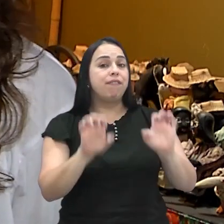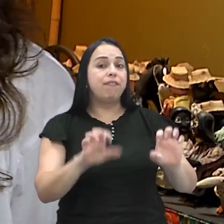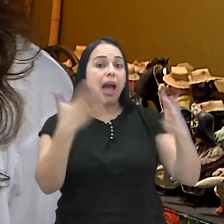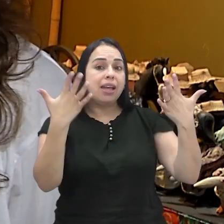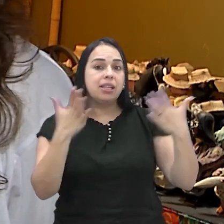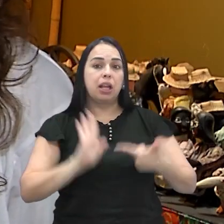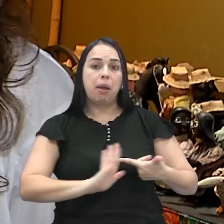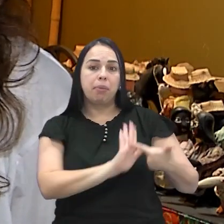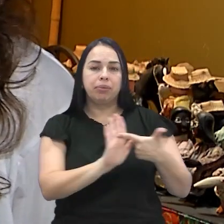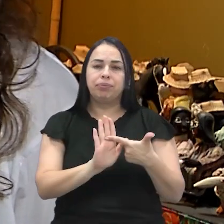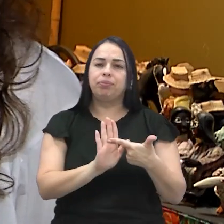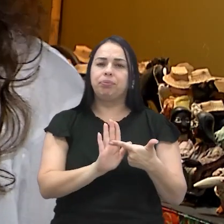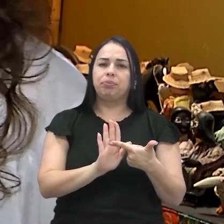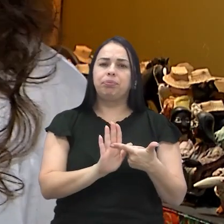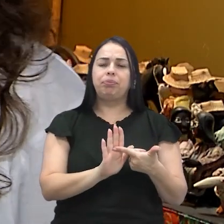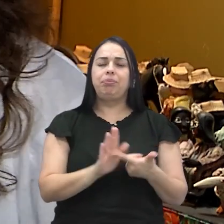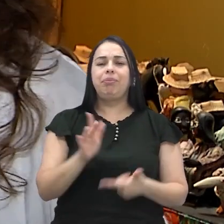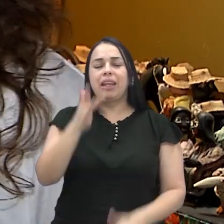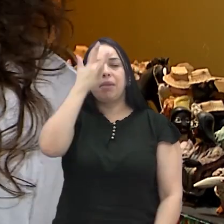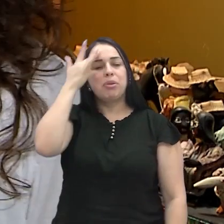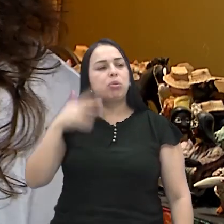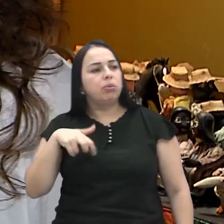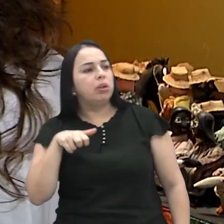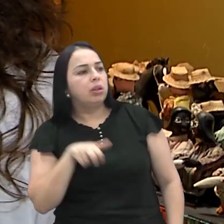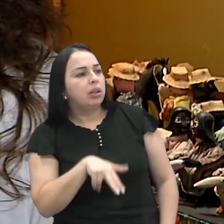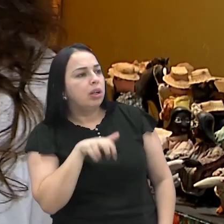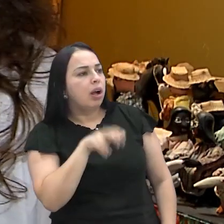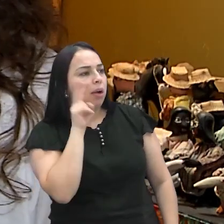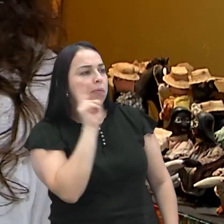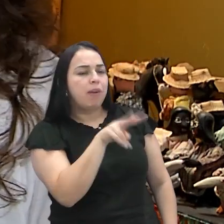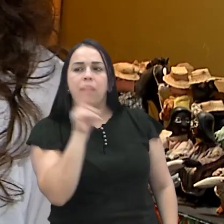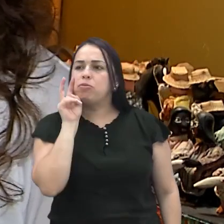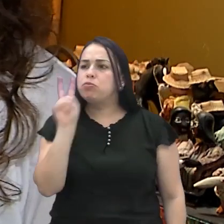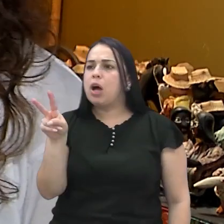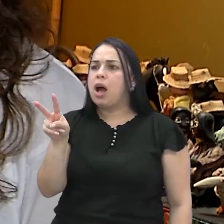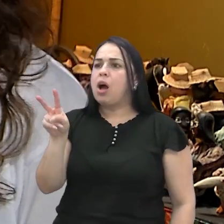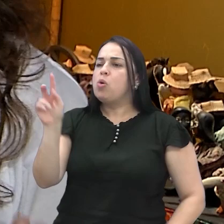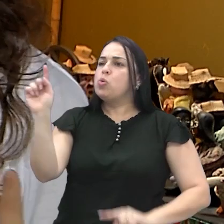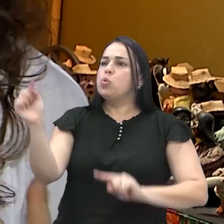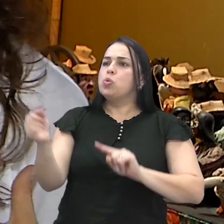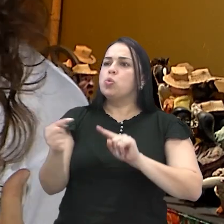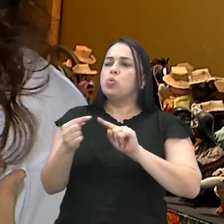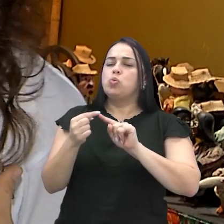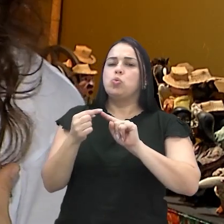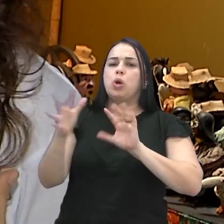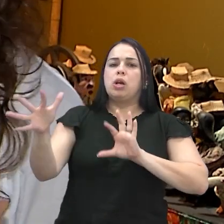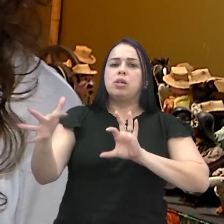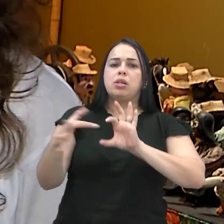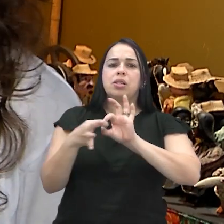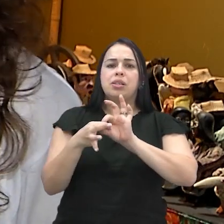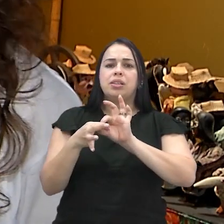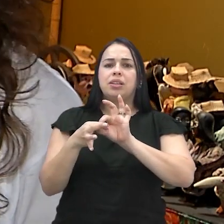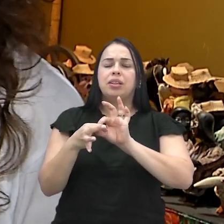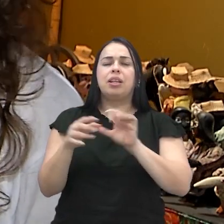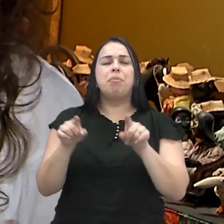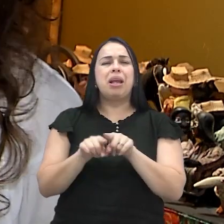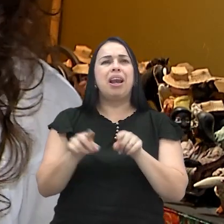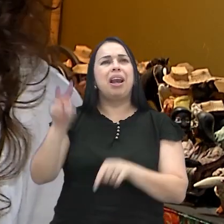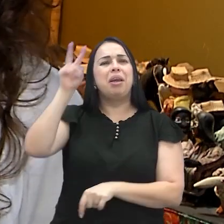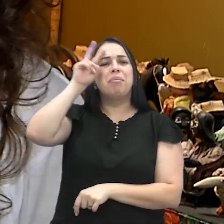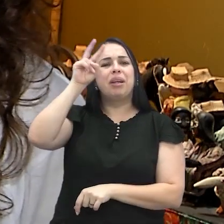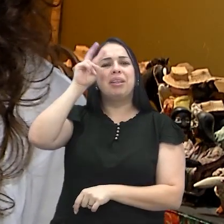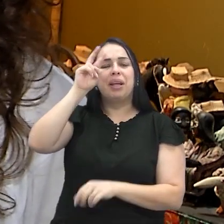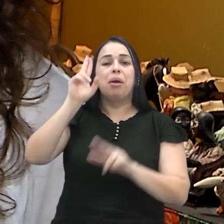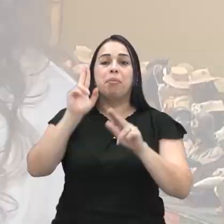de festa popular. E aí cada um nesse percurso vai encontrando o que diz respeito a si, né, e conectando com a